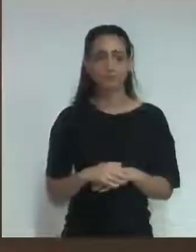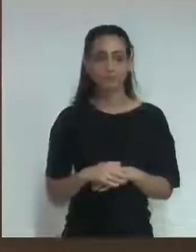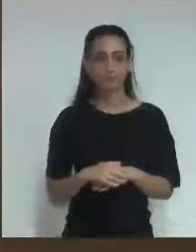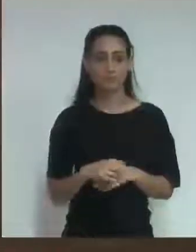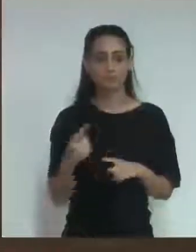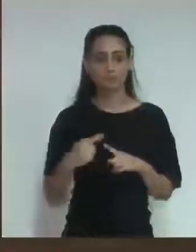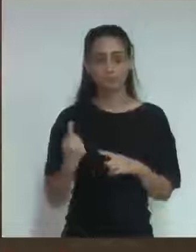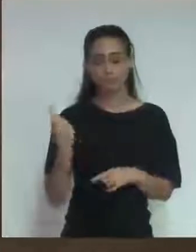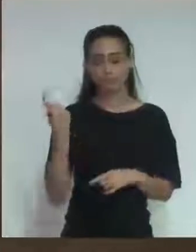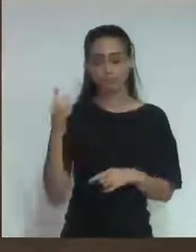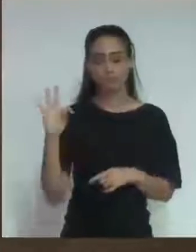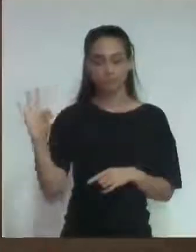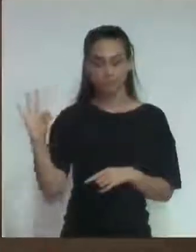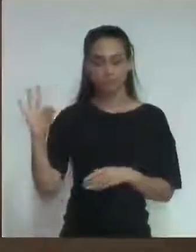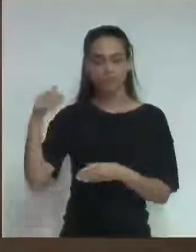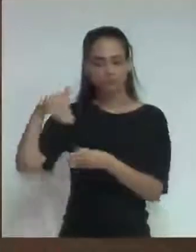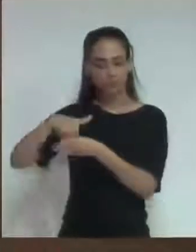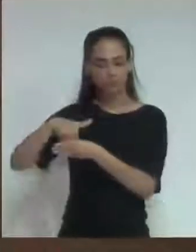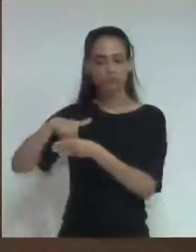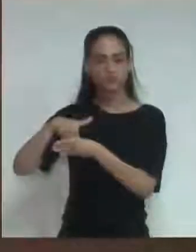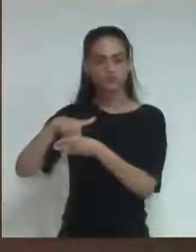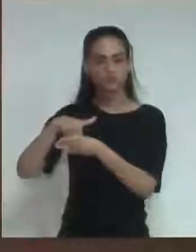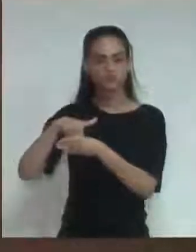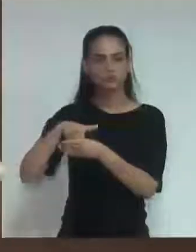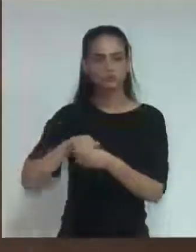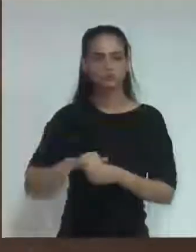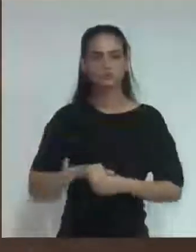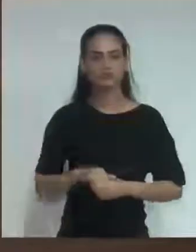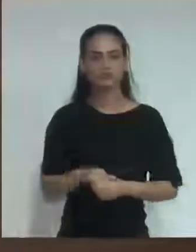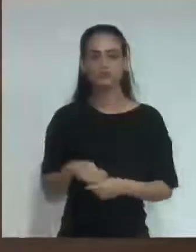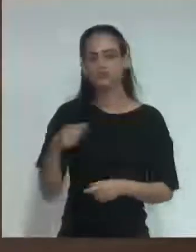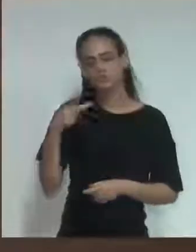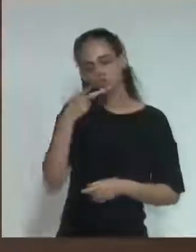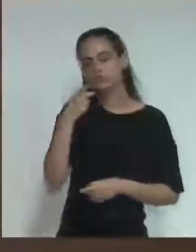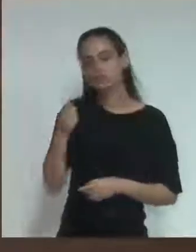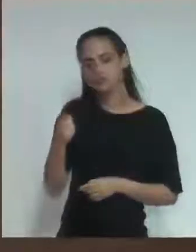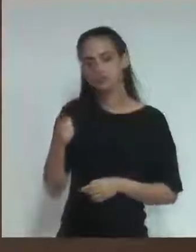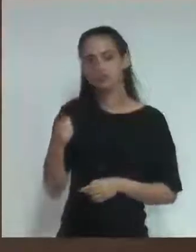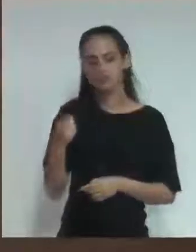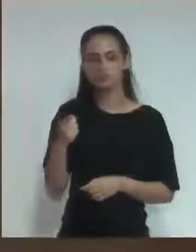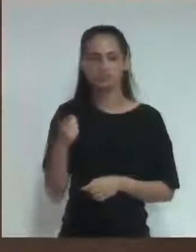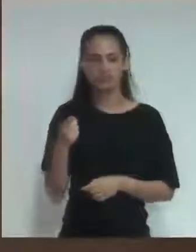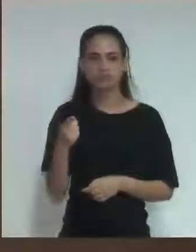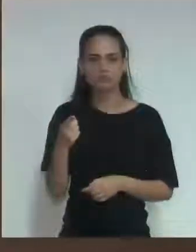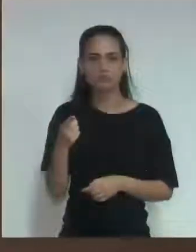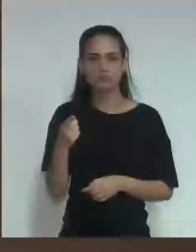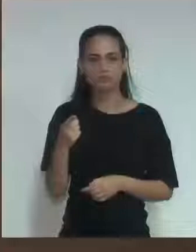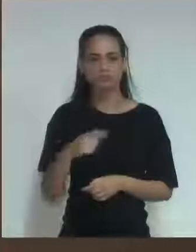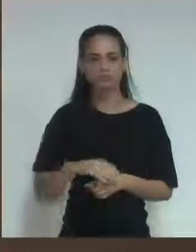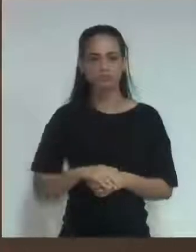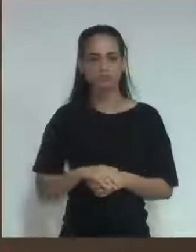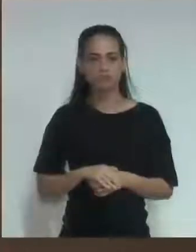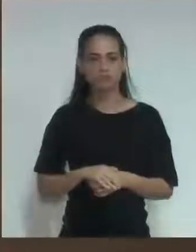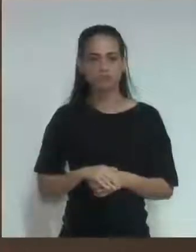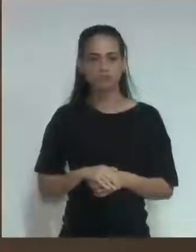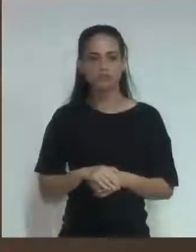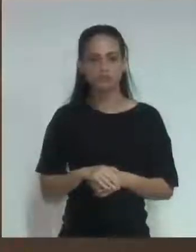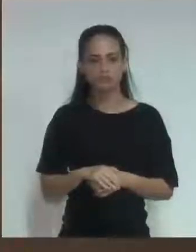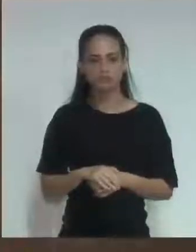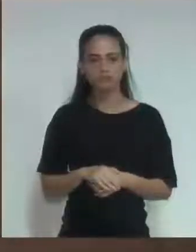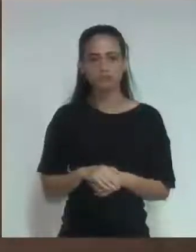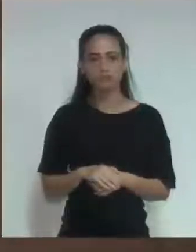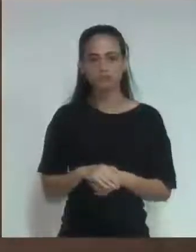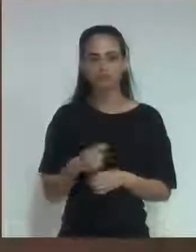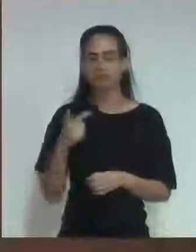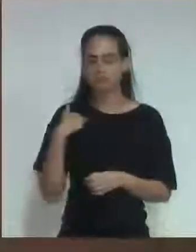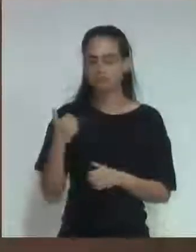No primeiro turno, eu disse isso, seguia a votação leal ao grupo, à coligação que eu